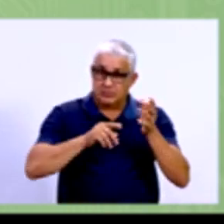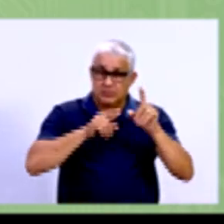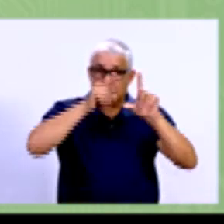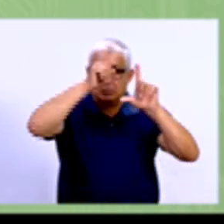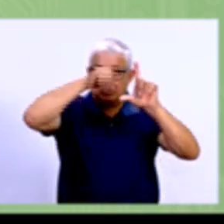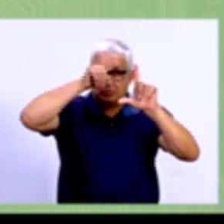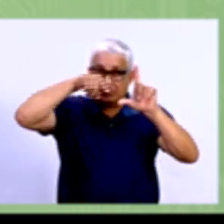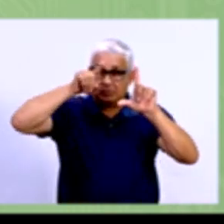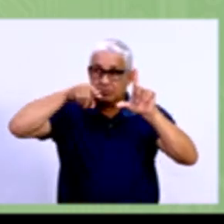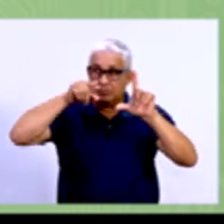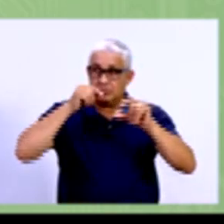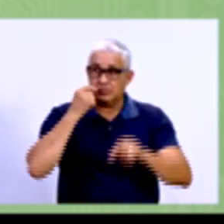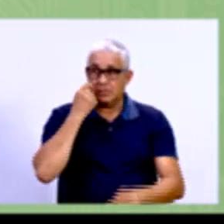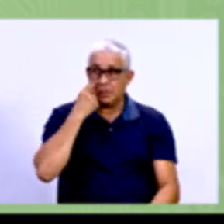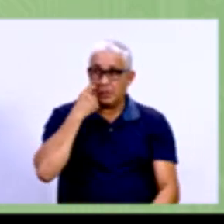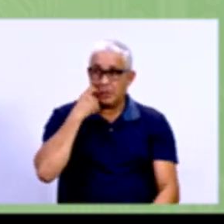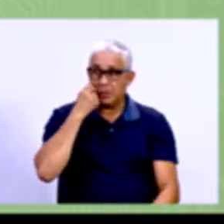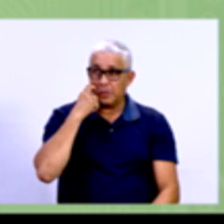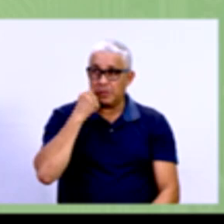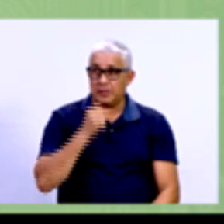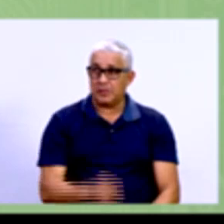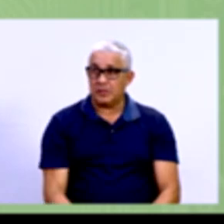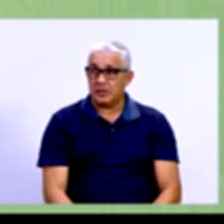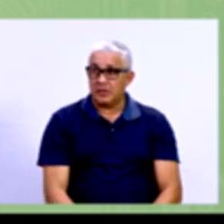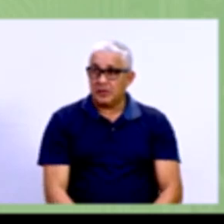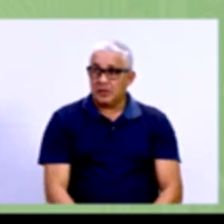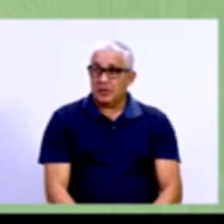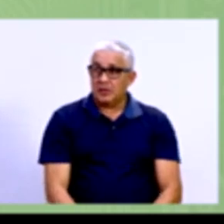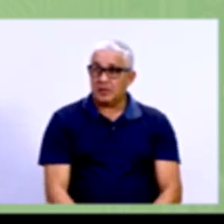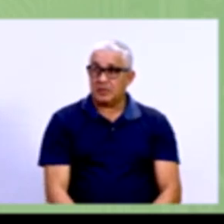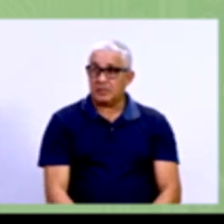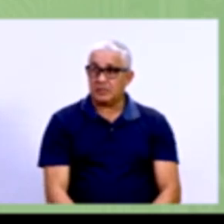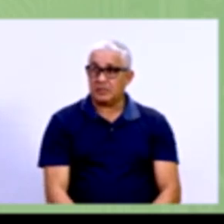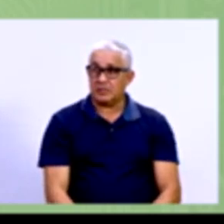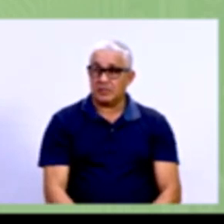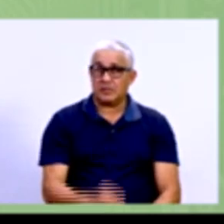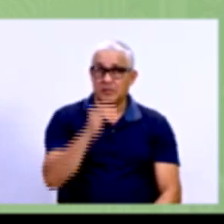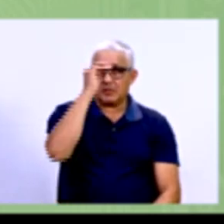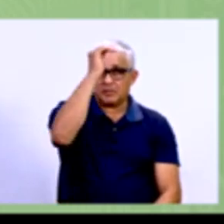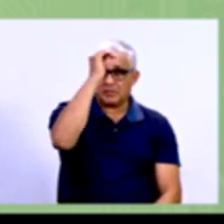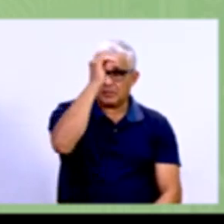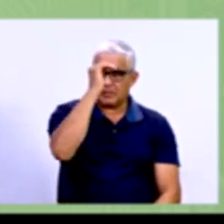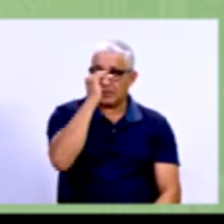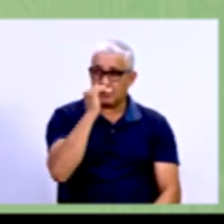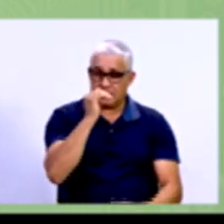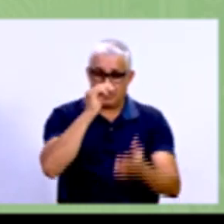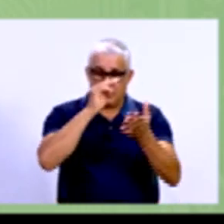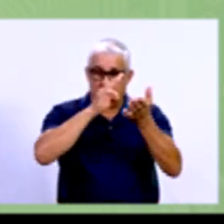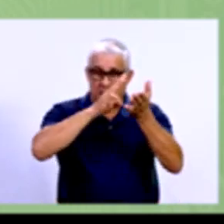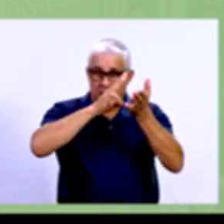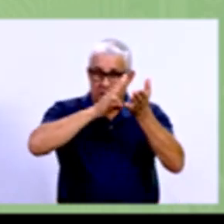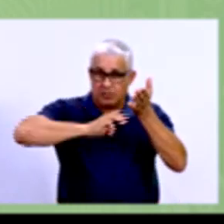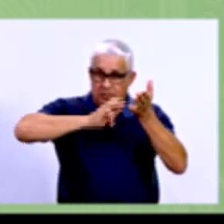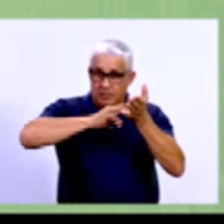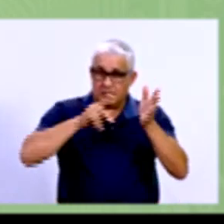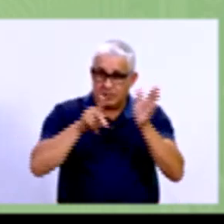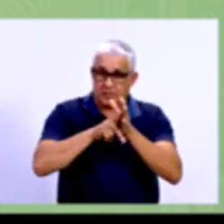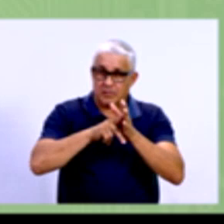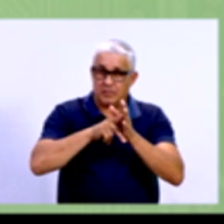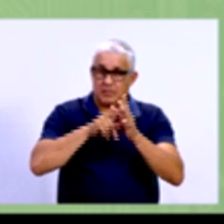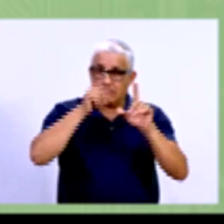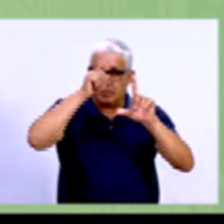pouco aqui, mas aqui é não, né? E aqui é sim. As nossas fases do método estatístico, pessoal. Começamos com o